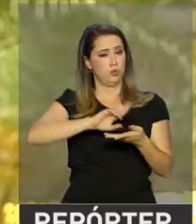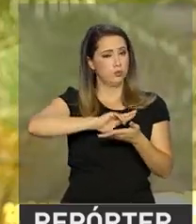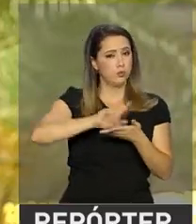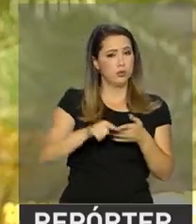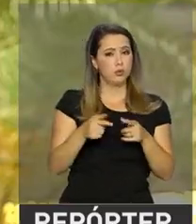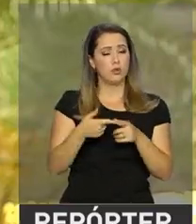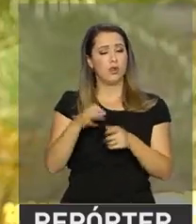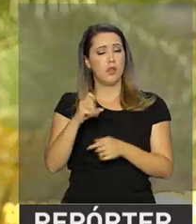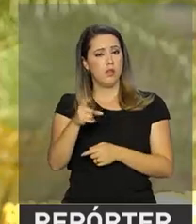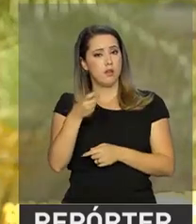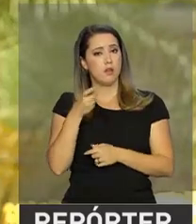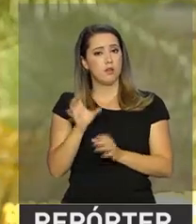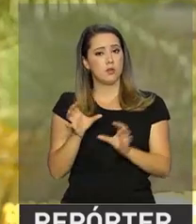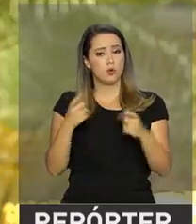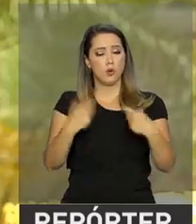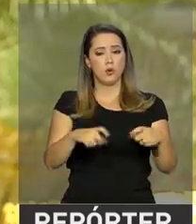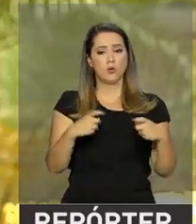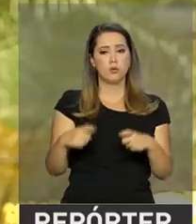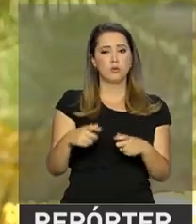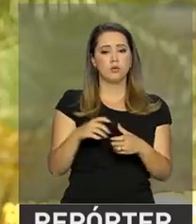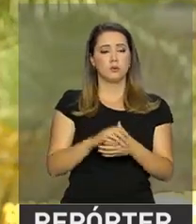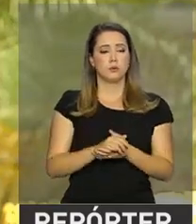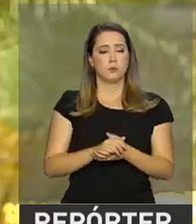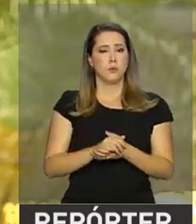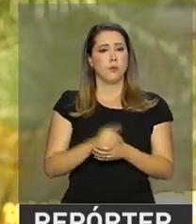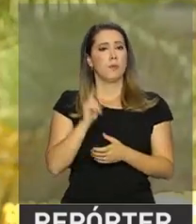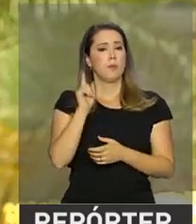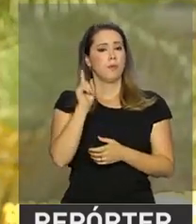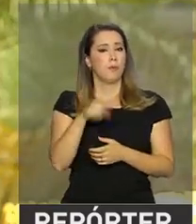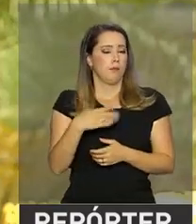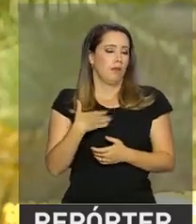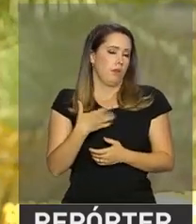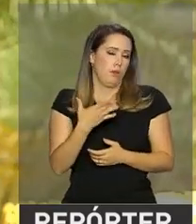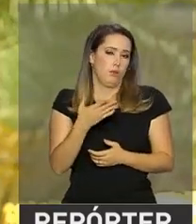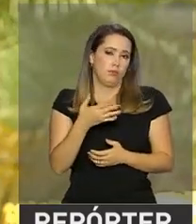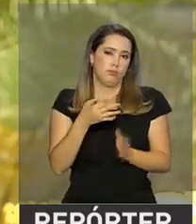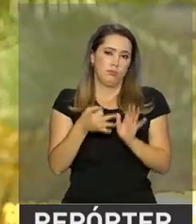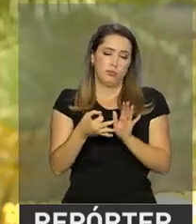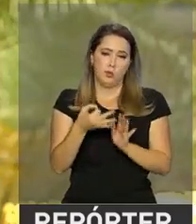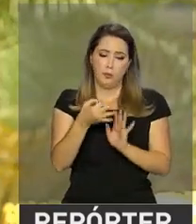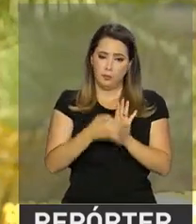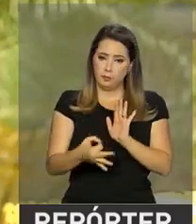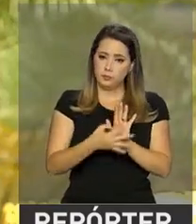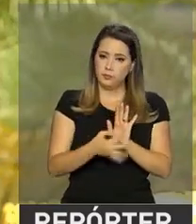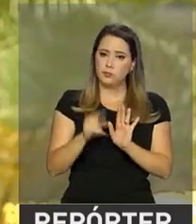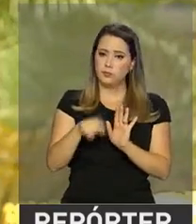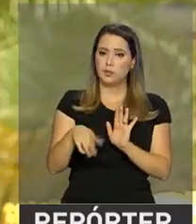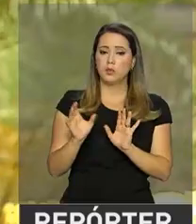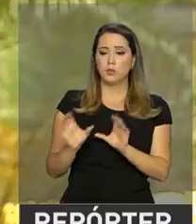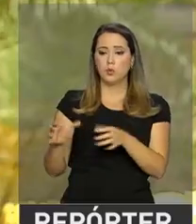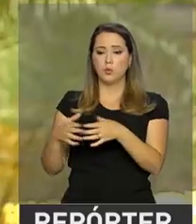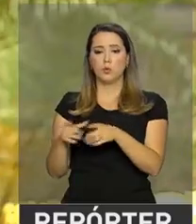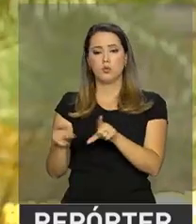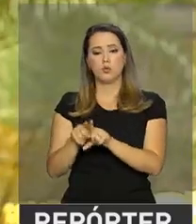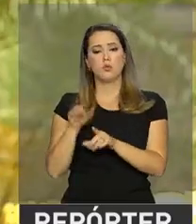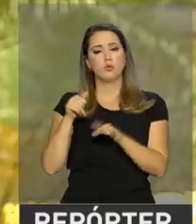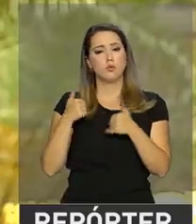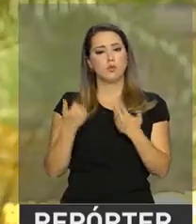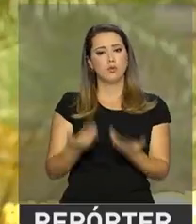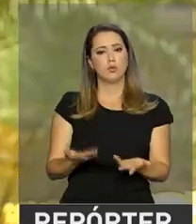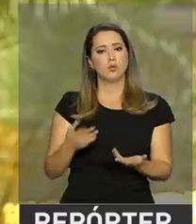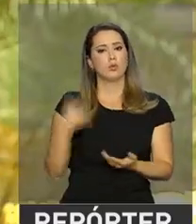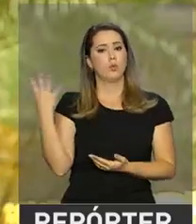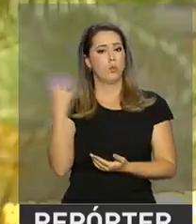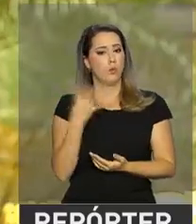as ex colônias inglesas que hoje são anglófonas então eu acho que é pelo que o conar informou que a gente acha que com essas